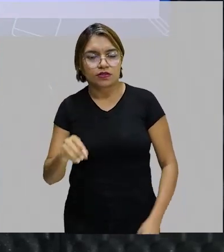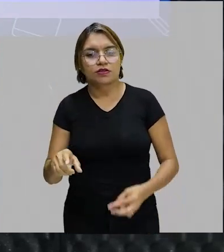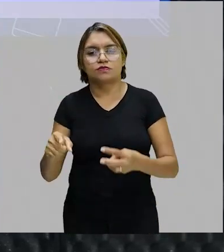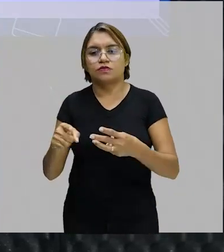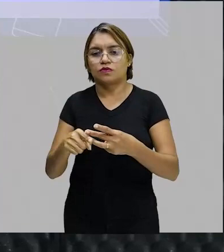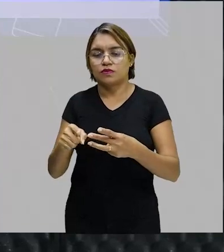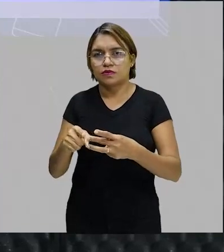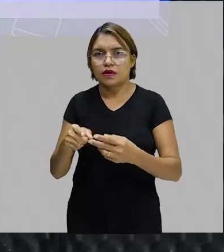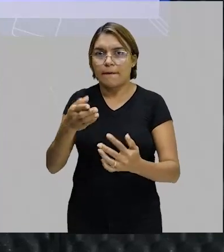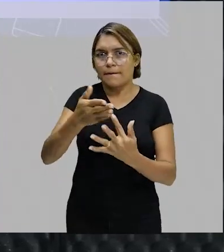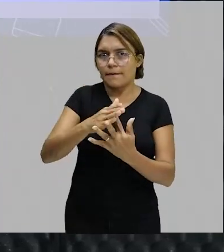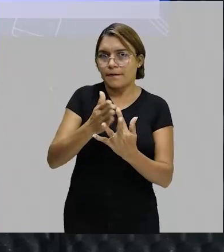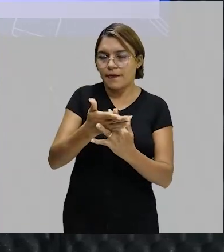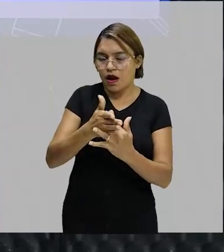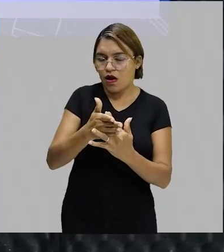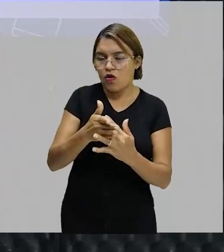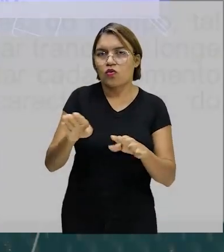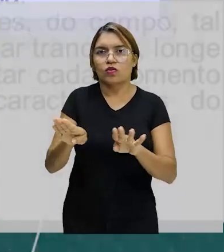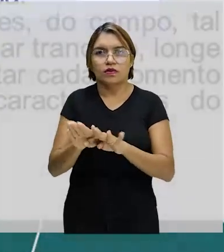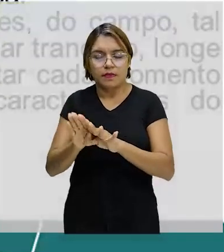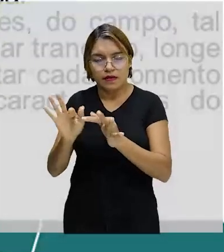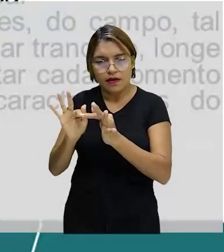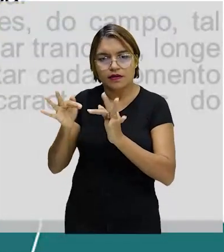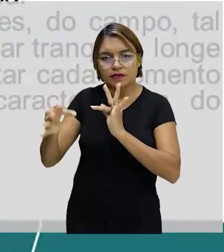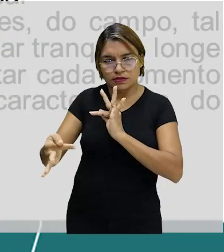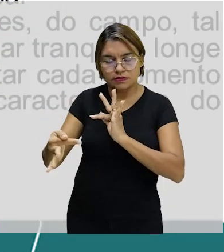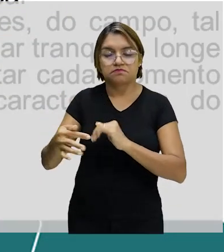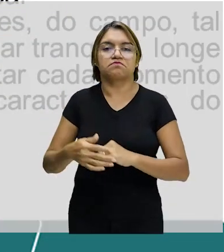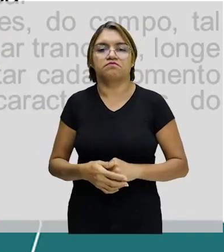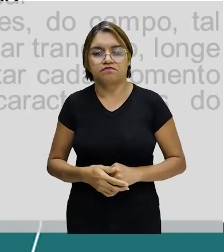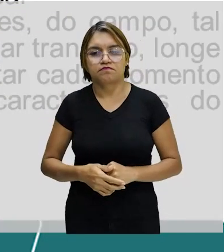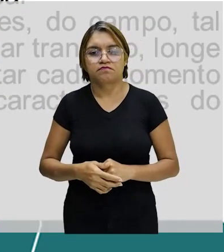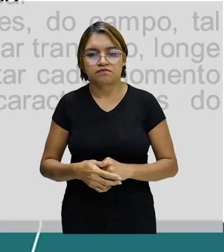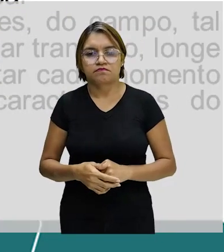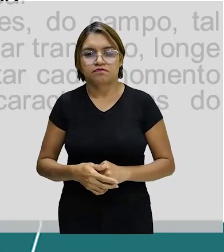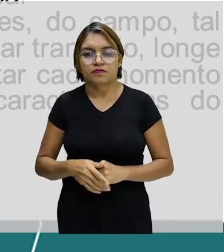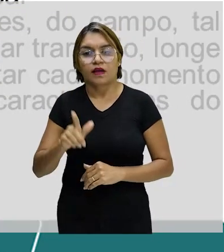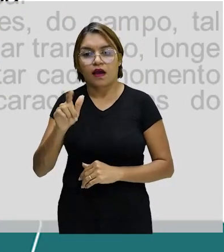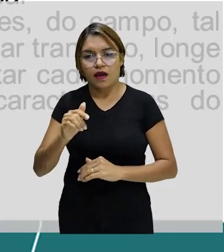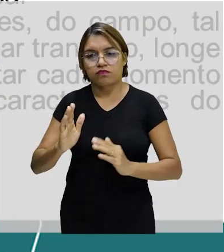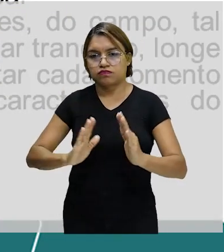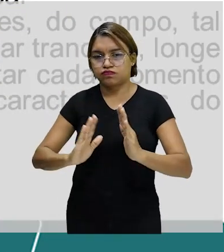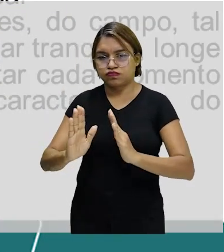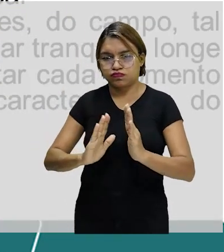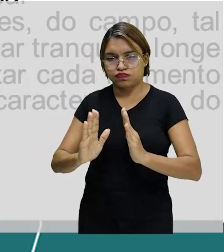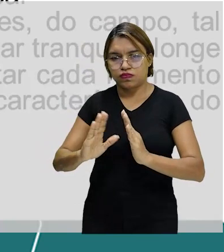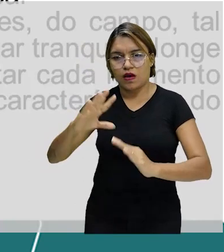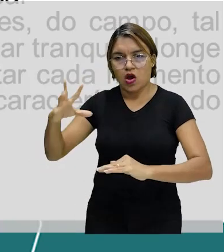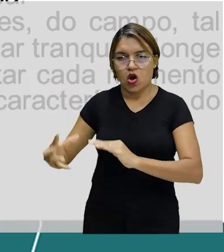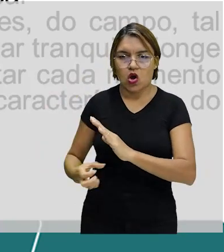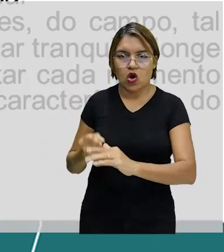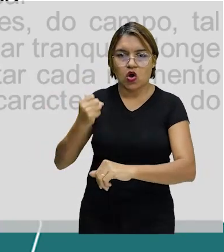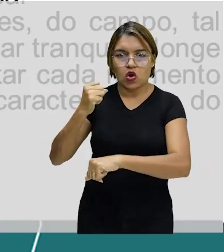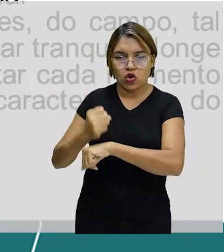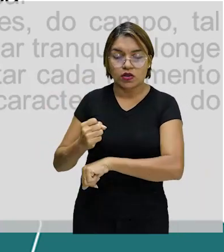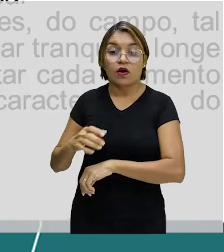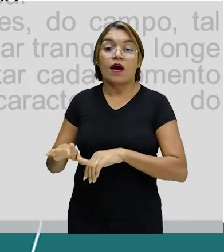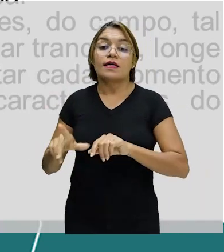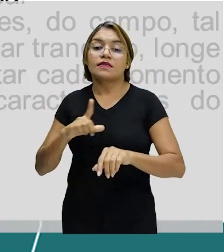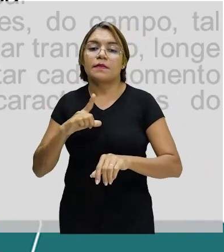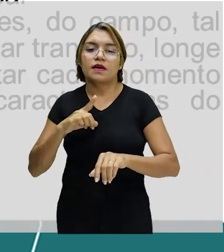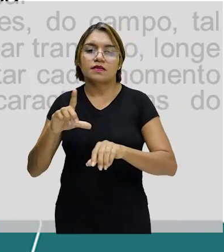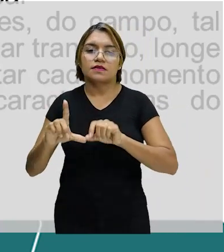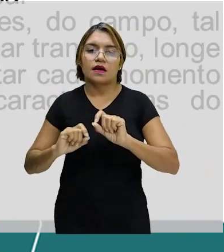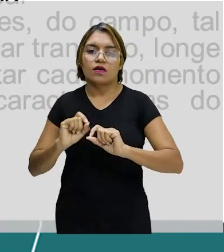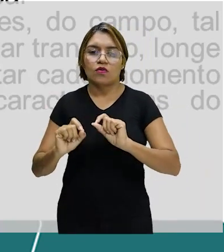arcadismo, compondo toda a literatura brasileira, conhecida também como a era colonial. É conhecida como setecentismo porque